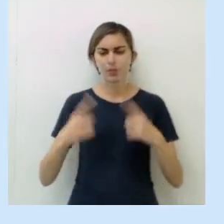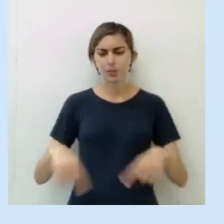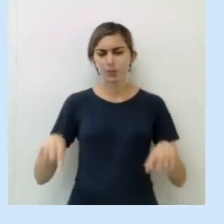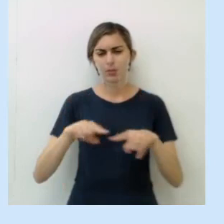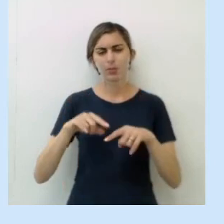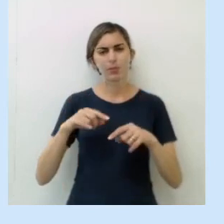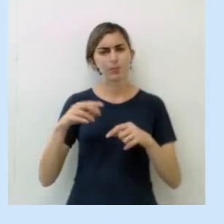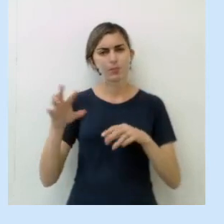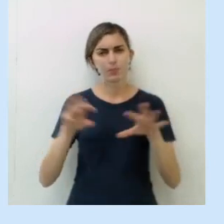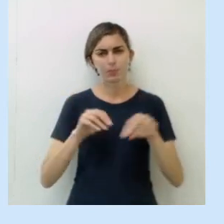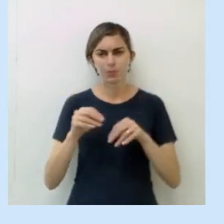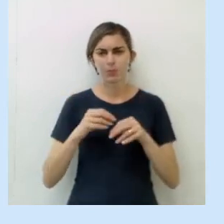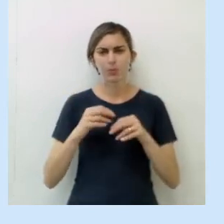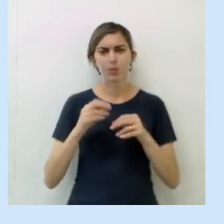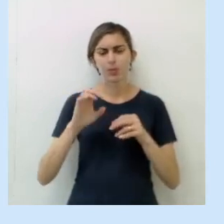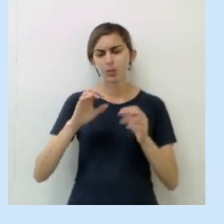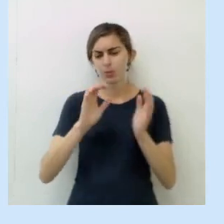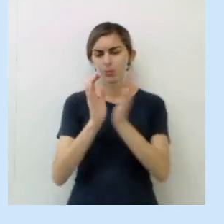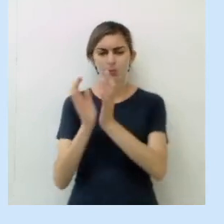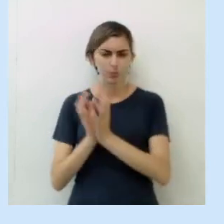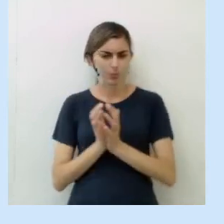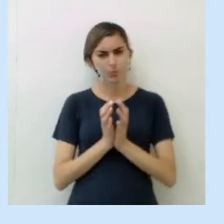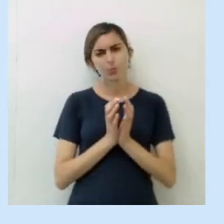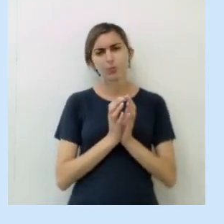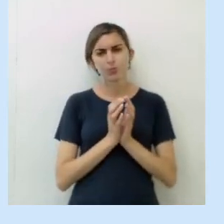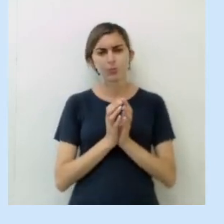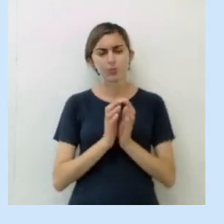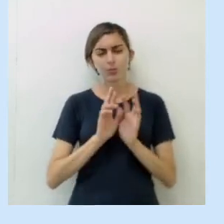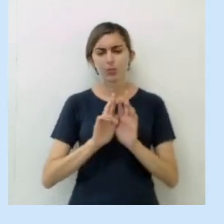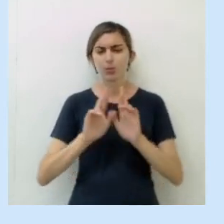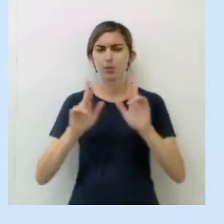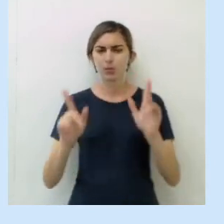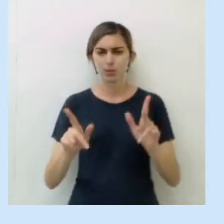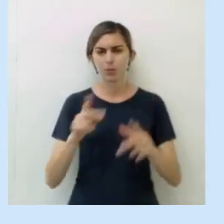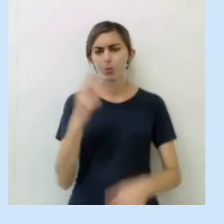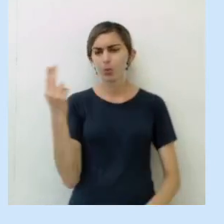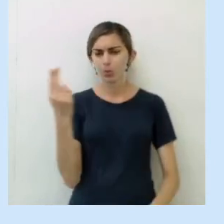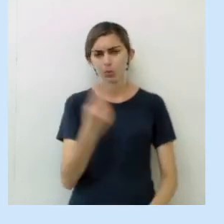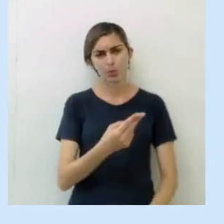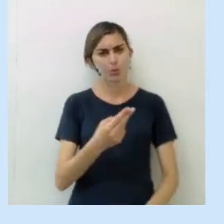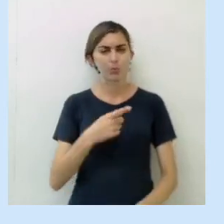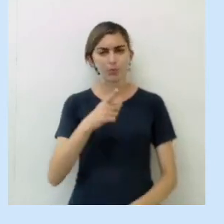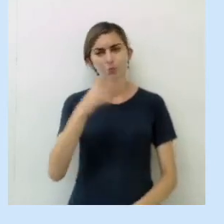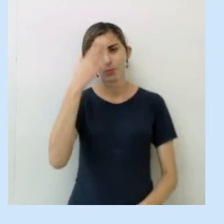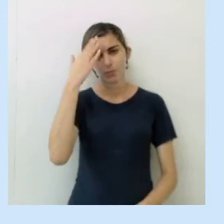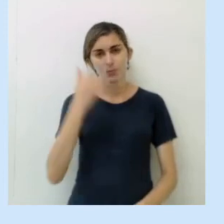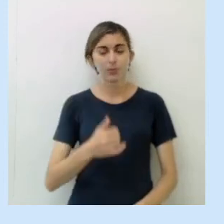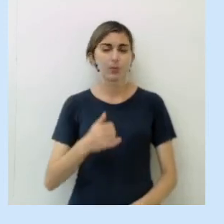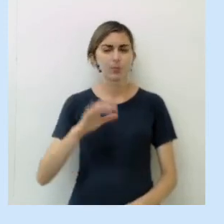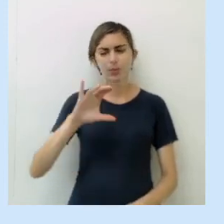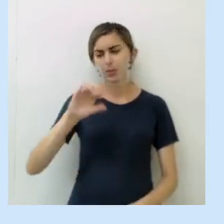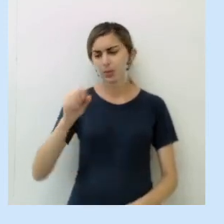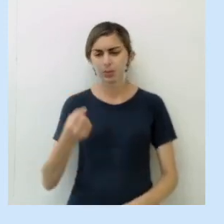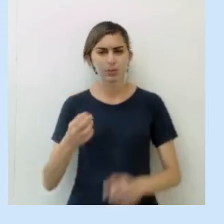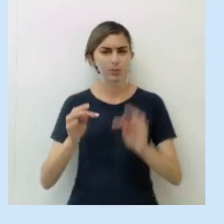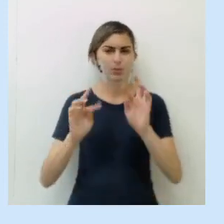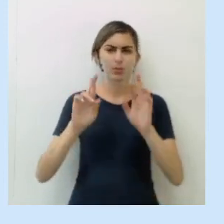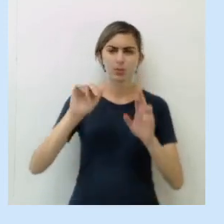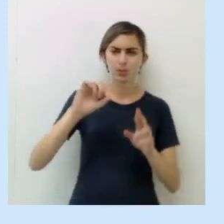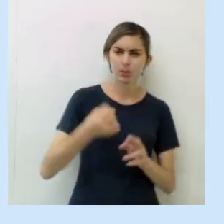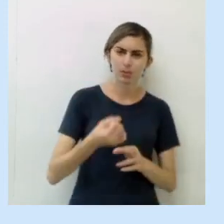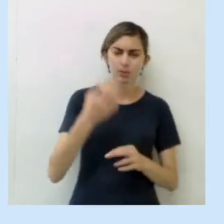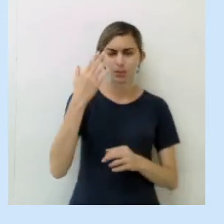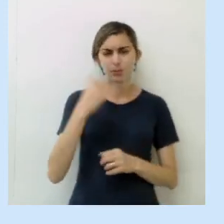eles recebem uma classificação diferenciada no nome, que é para você saber que ele é cis ou trans, senão você